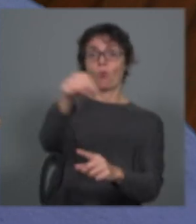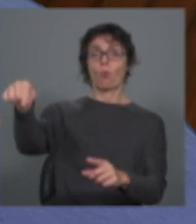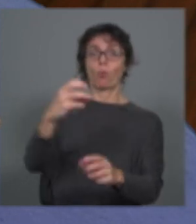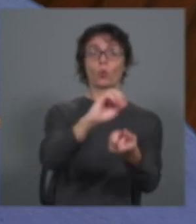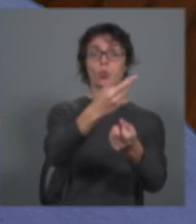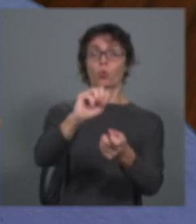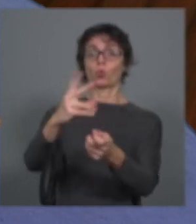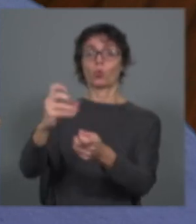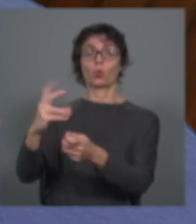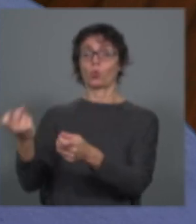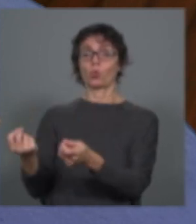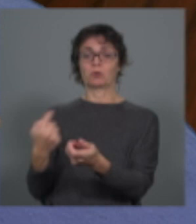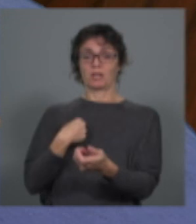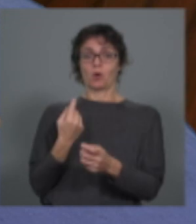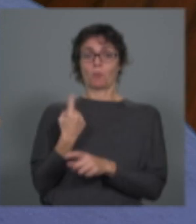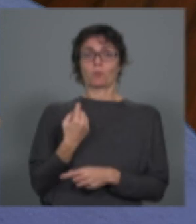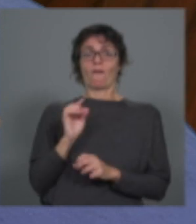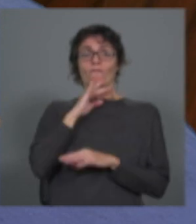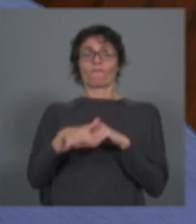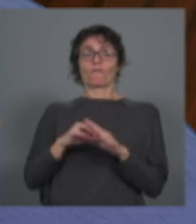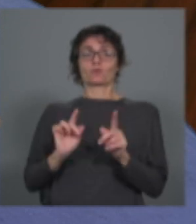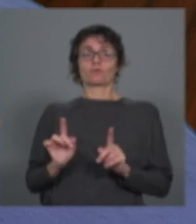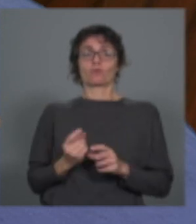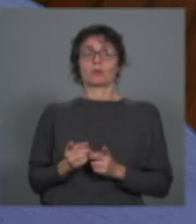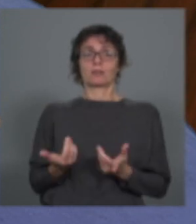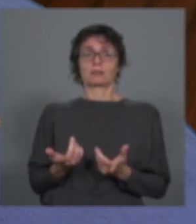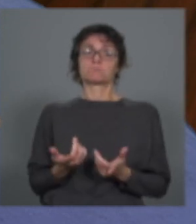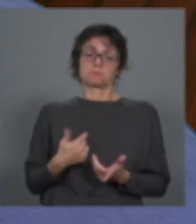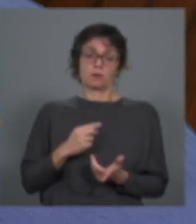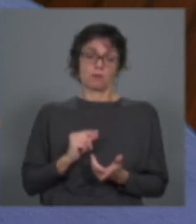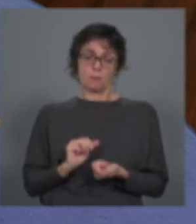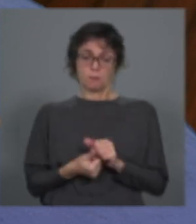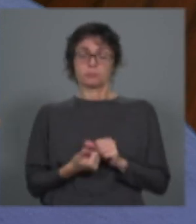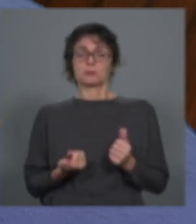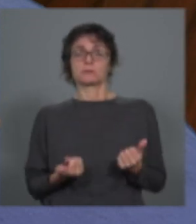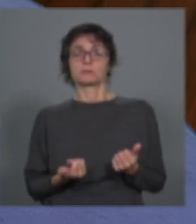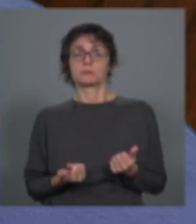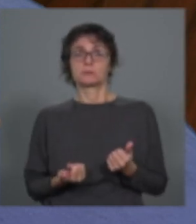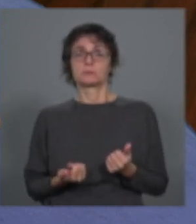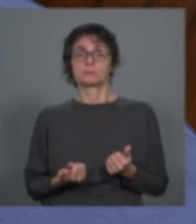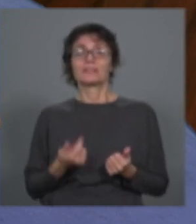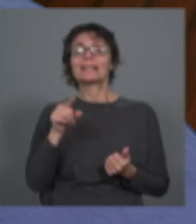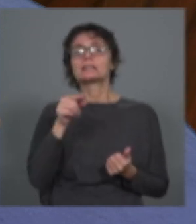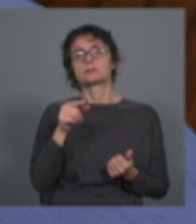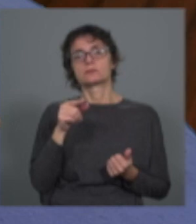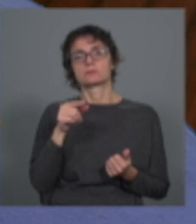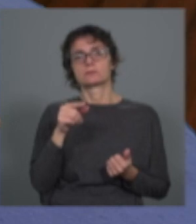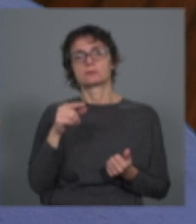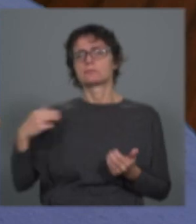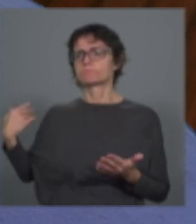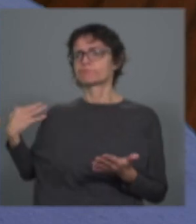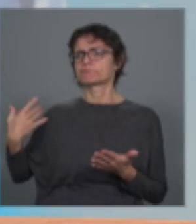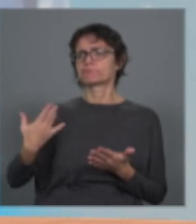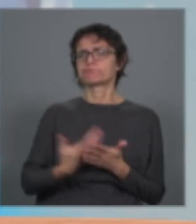foi vendido pelo menos nos últimos 2 séculos às pessoas. Repararão, vocês que são da